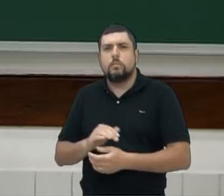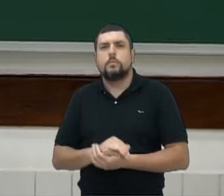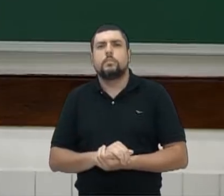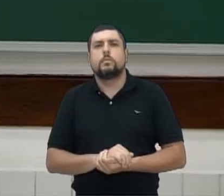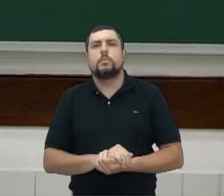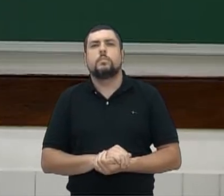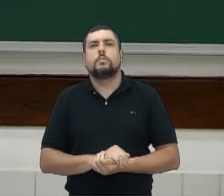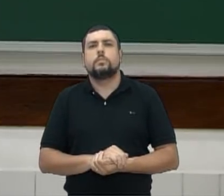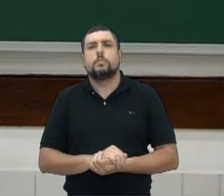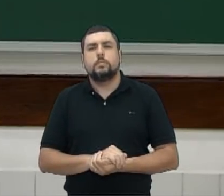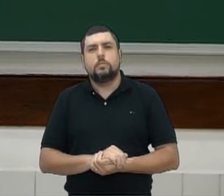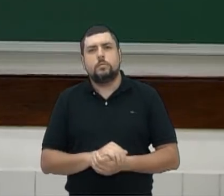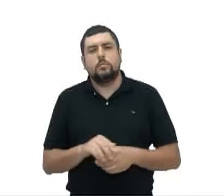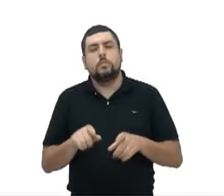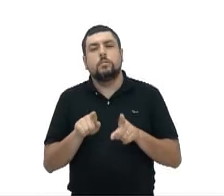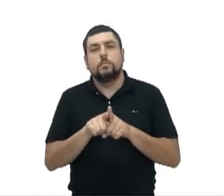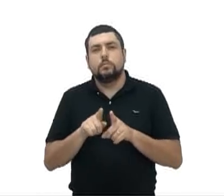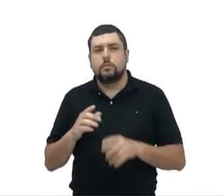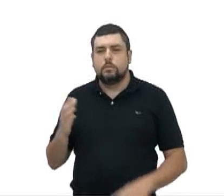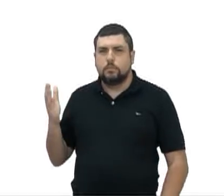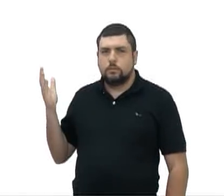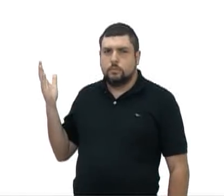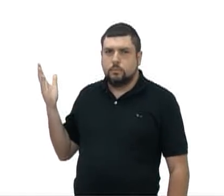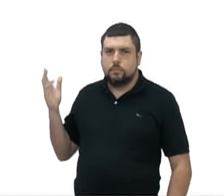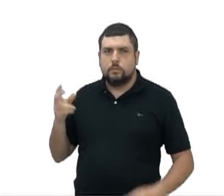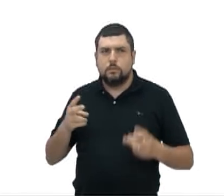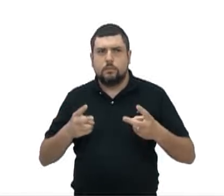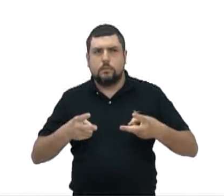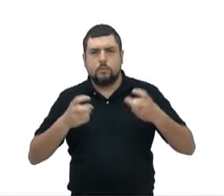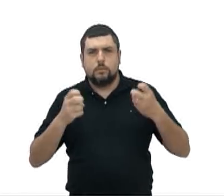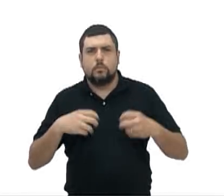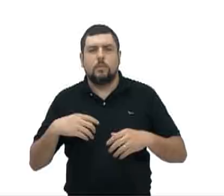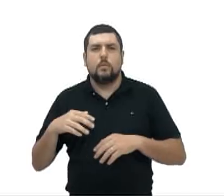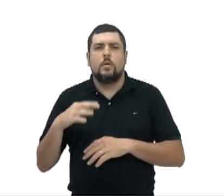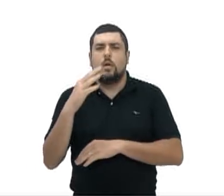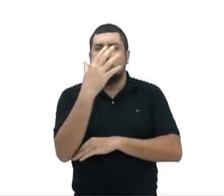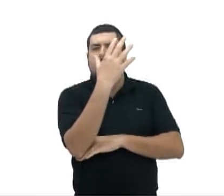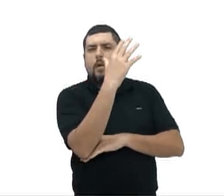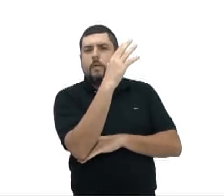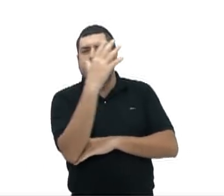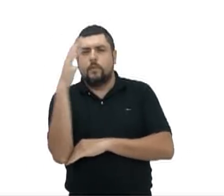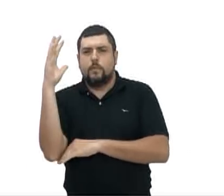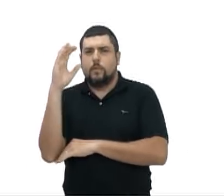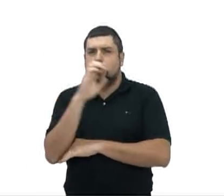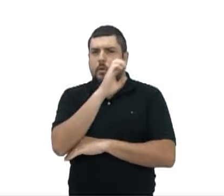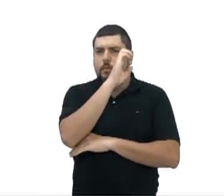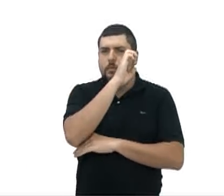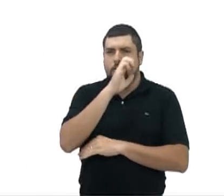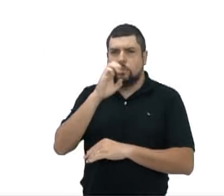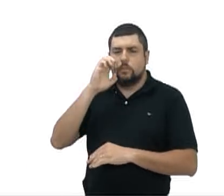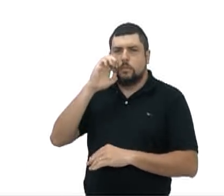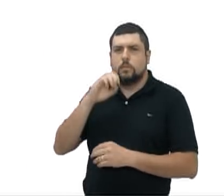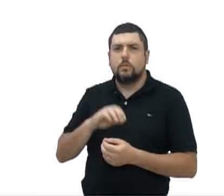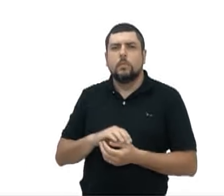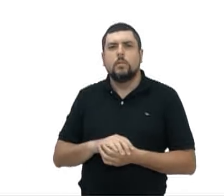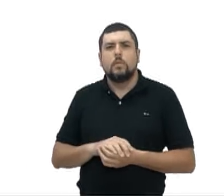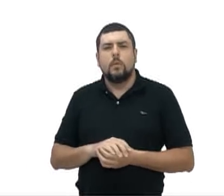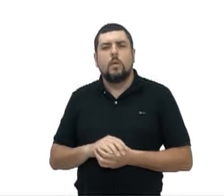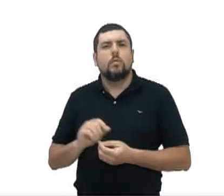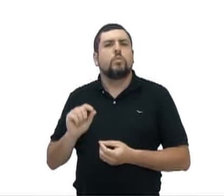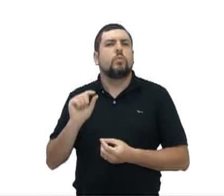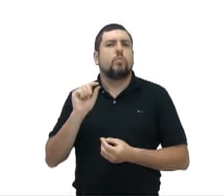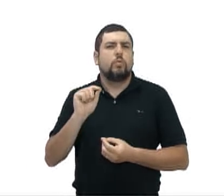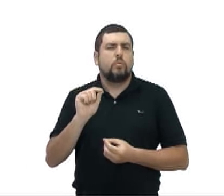E aqui, ó, nós vamos perceber também, ó, nas florestas equatoriais. Florestas equatoriais